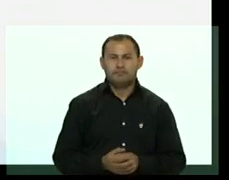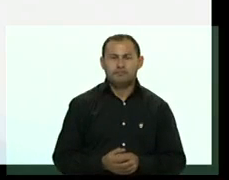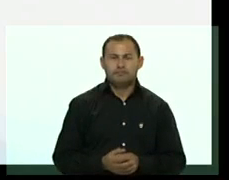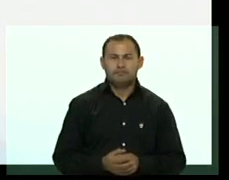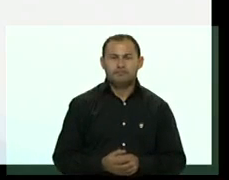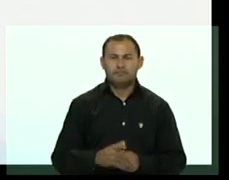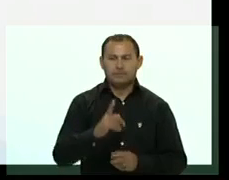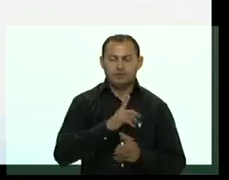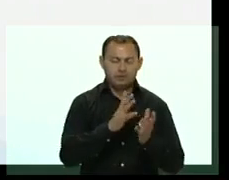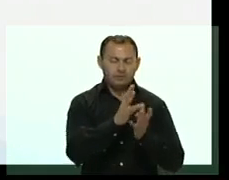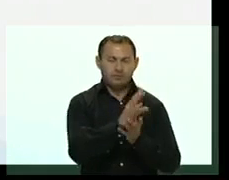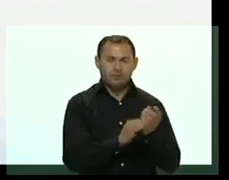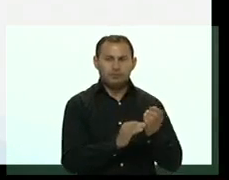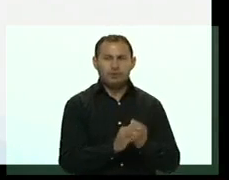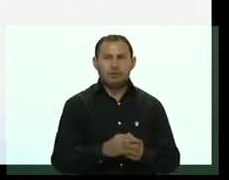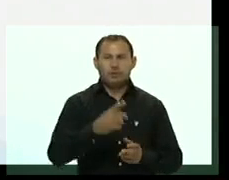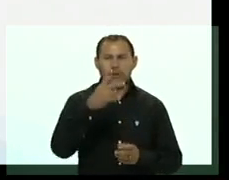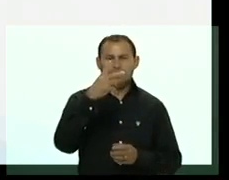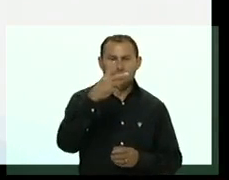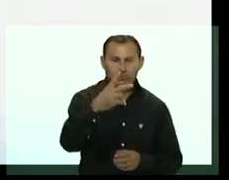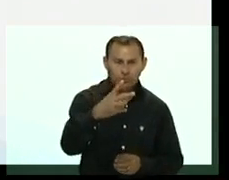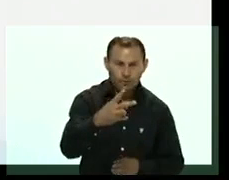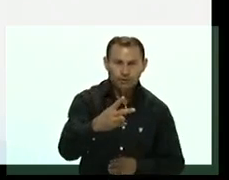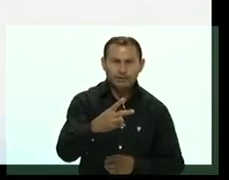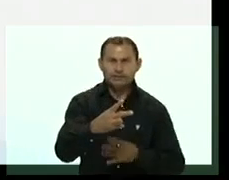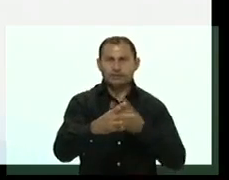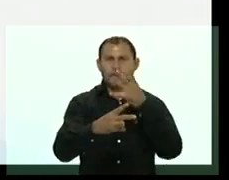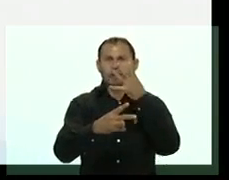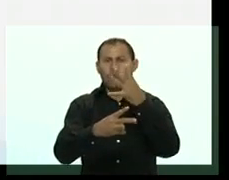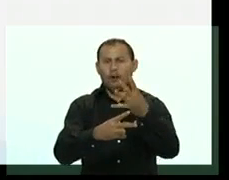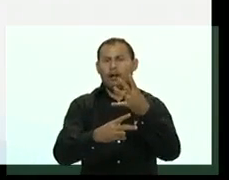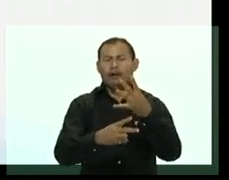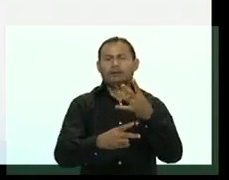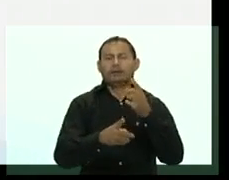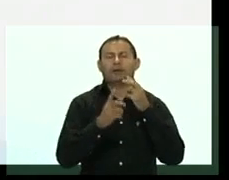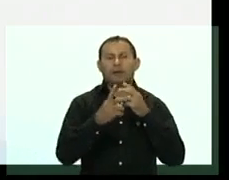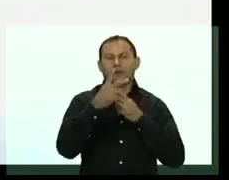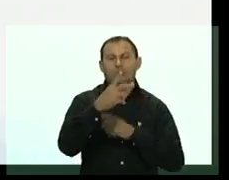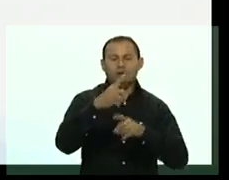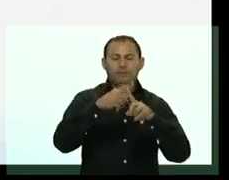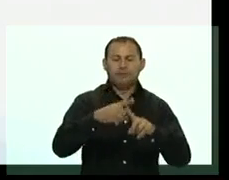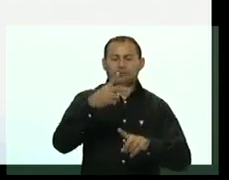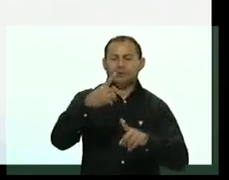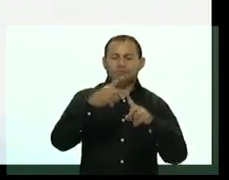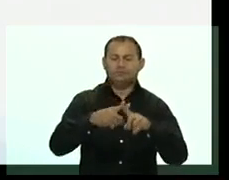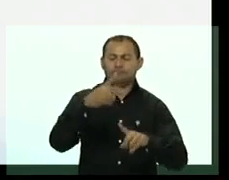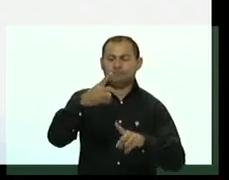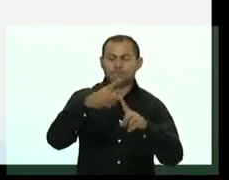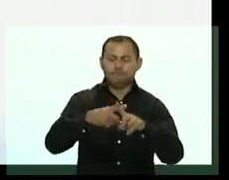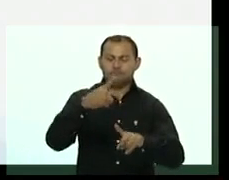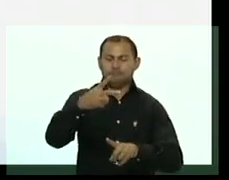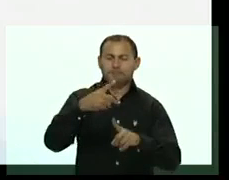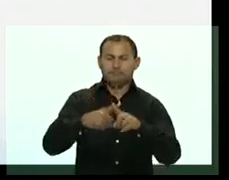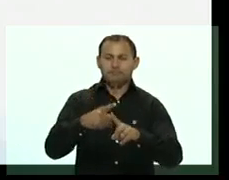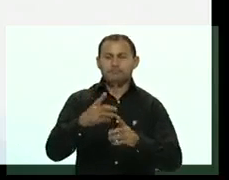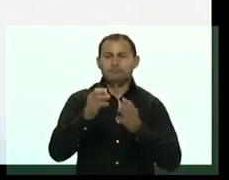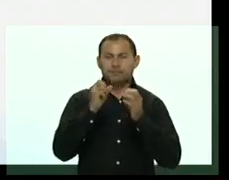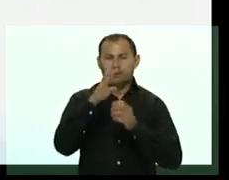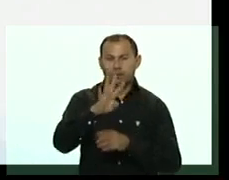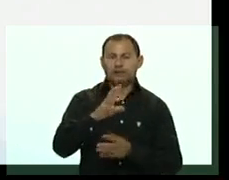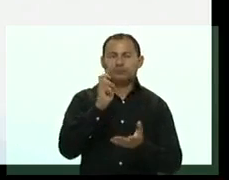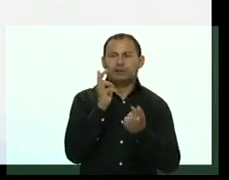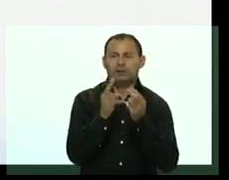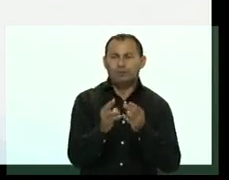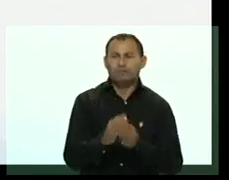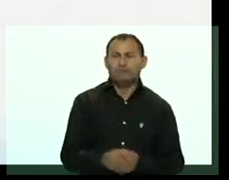Então, eu tenho, copiando, 2 elevado à quarta potência é 2 vezes 2 vezes 2 vezes 2, 4 vezes, que vai